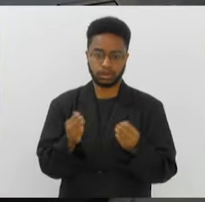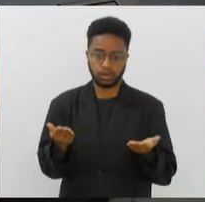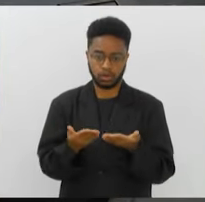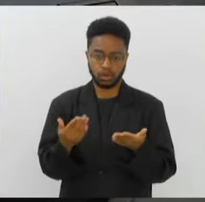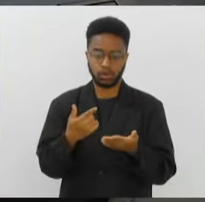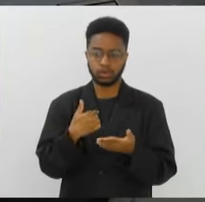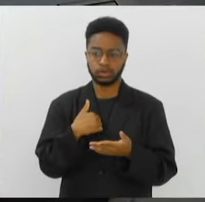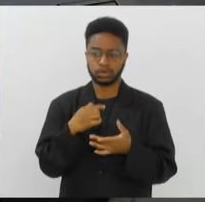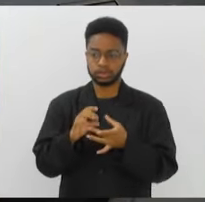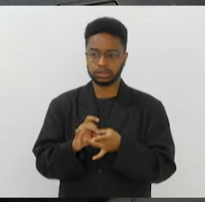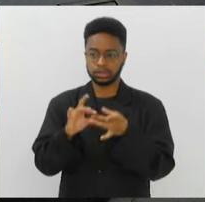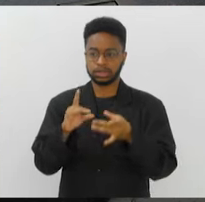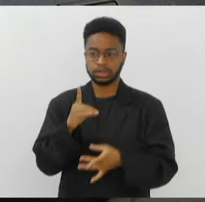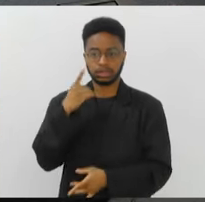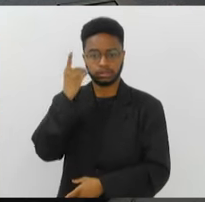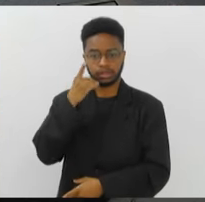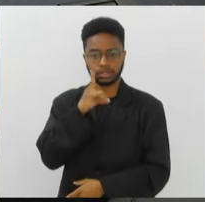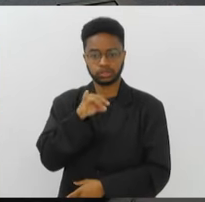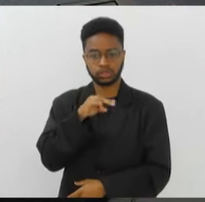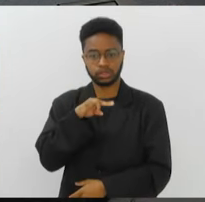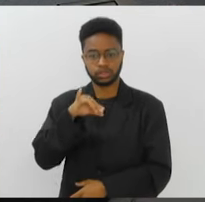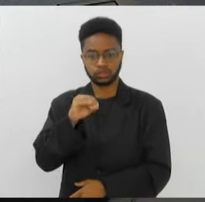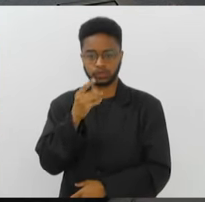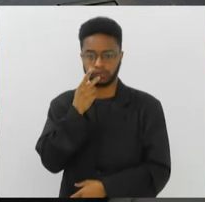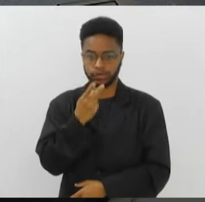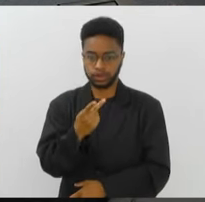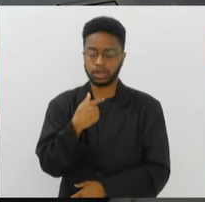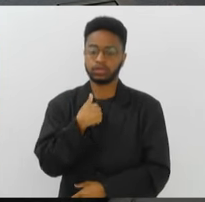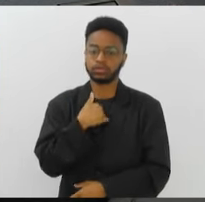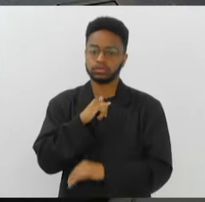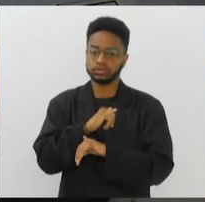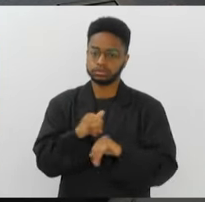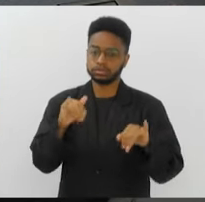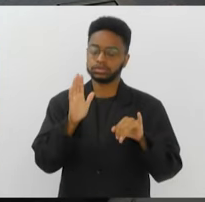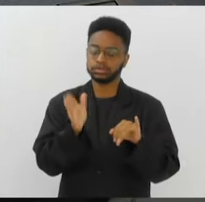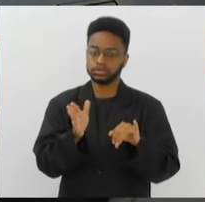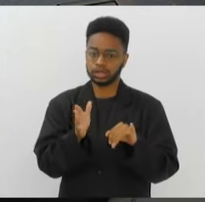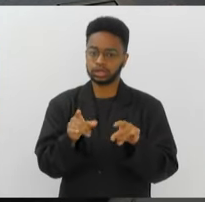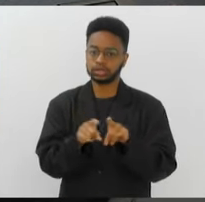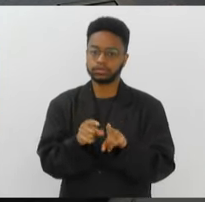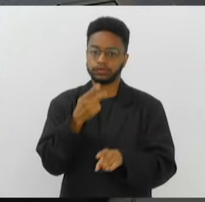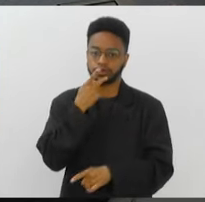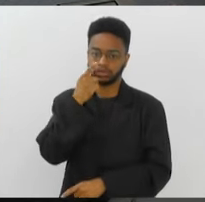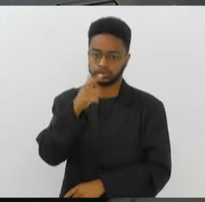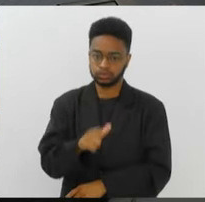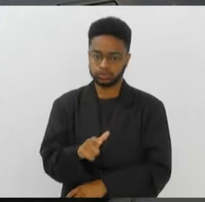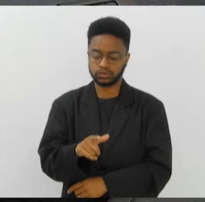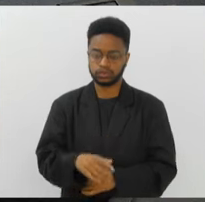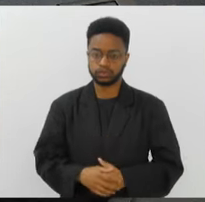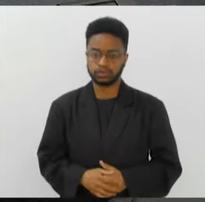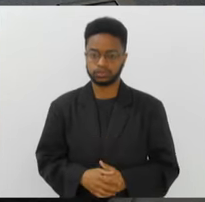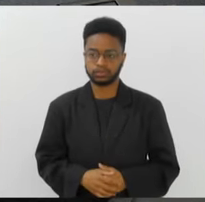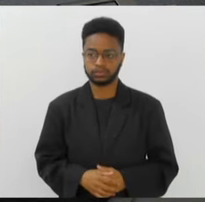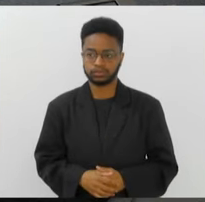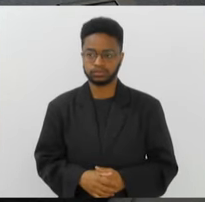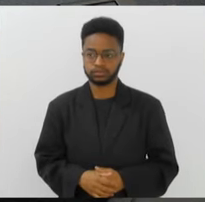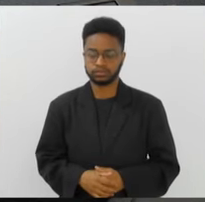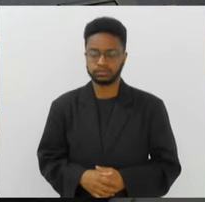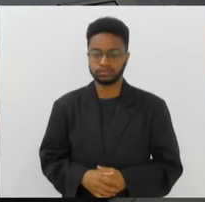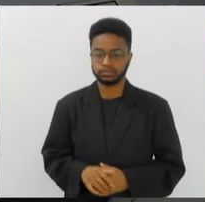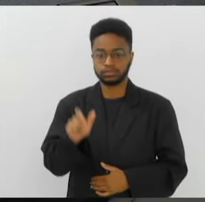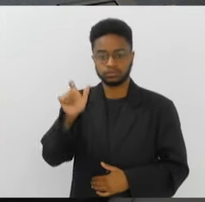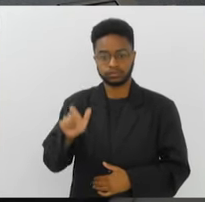deputado Dionísio Lins, eu disse já na tribuna e repito que o senhor Eduardo